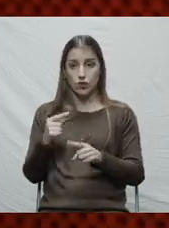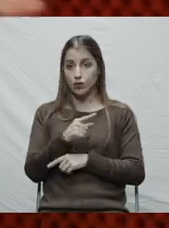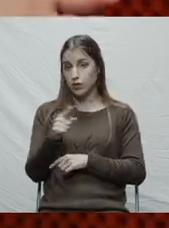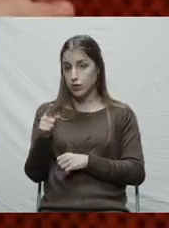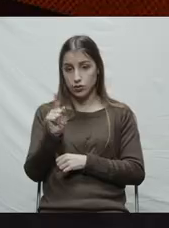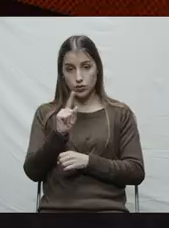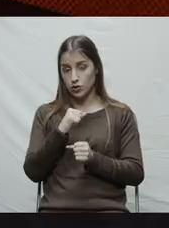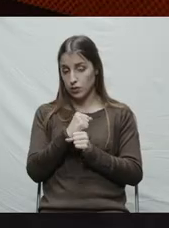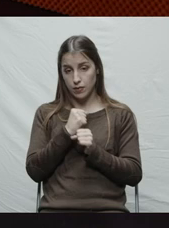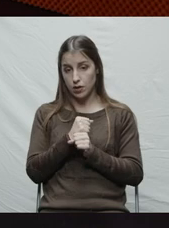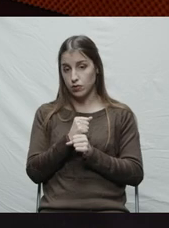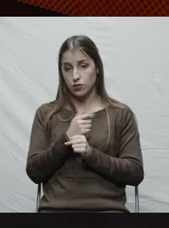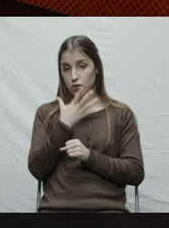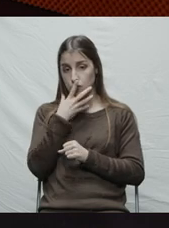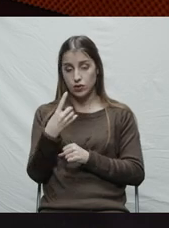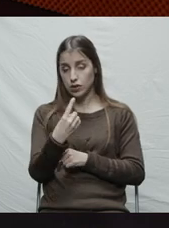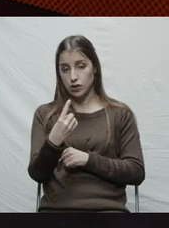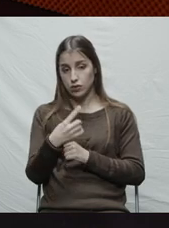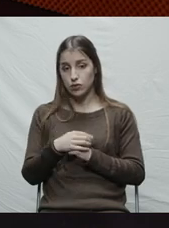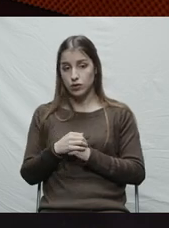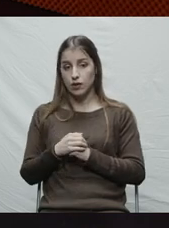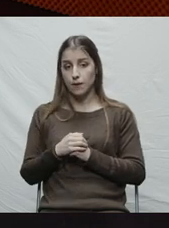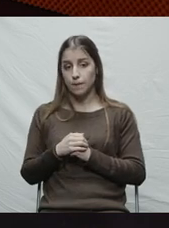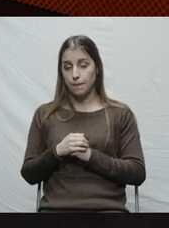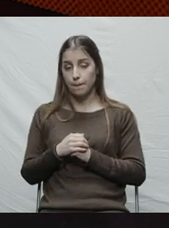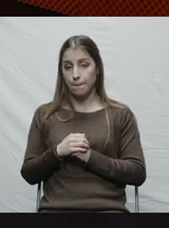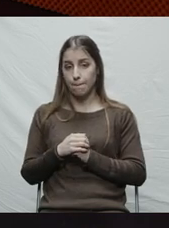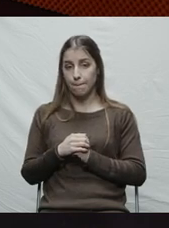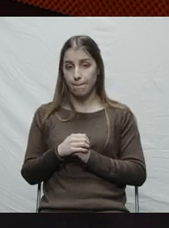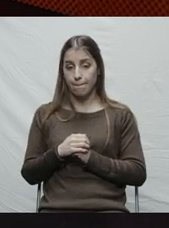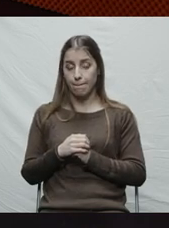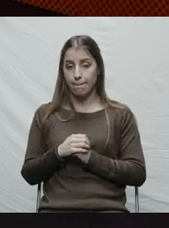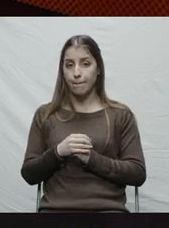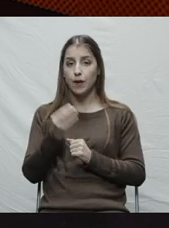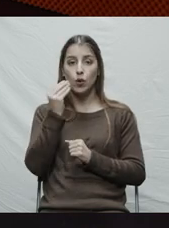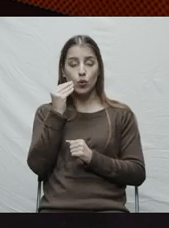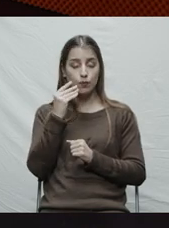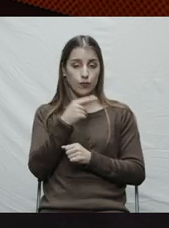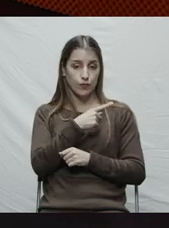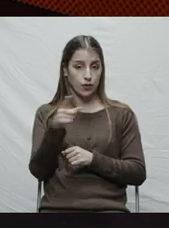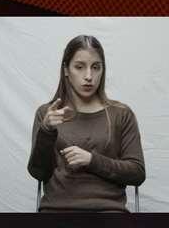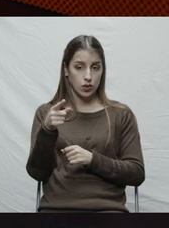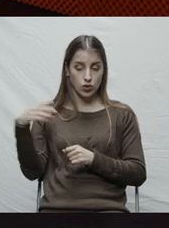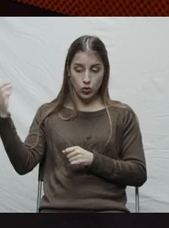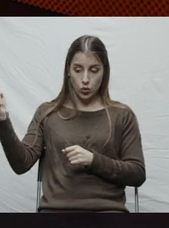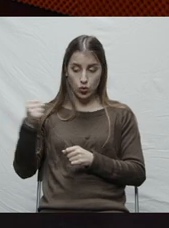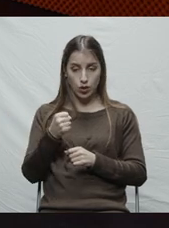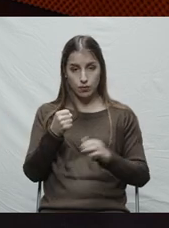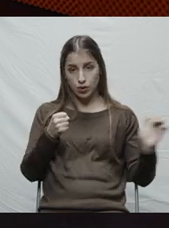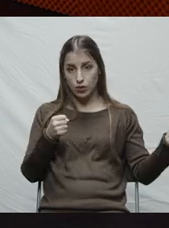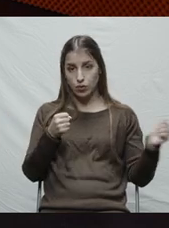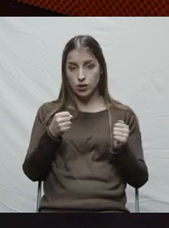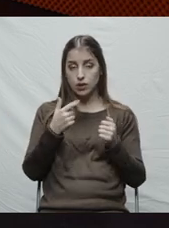trabalham sozinhos, não é? Obviamente, ou não, neste caso, não trabalham sozinhos. Como é que trazem esses colaboradores para a